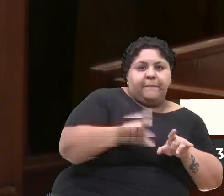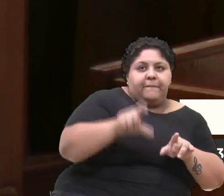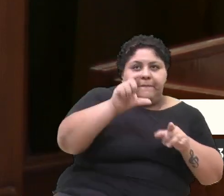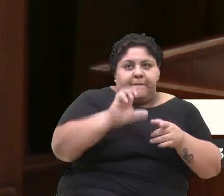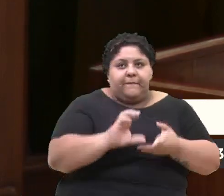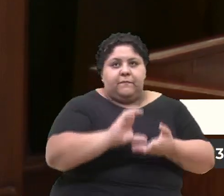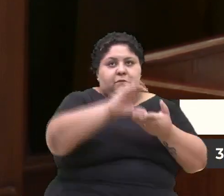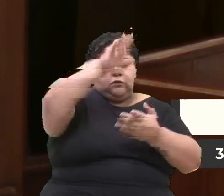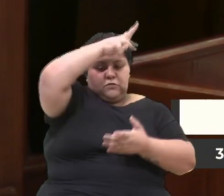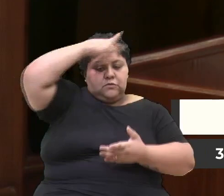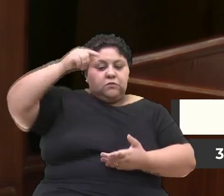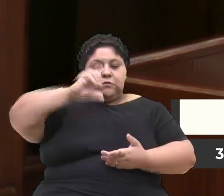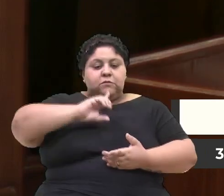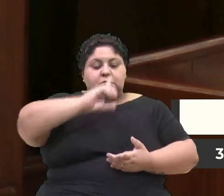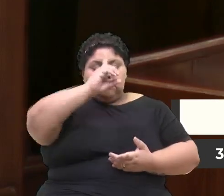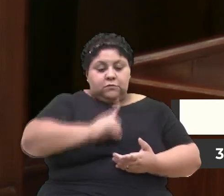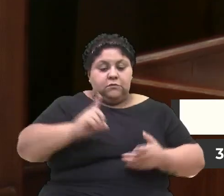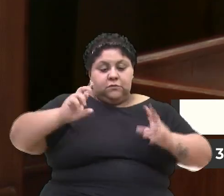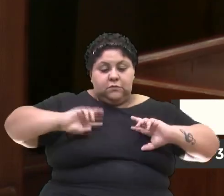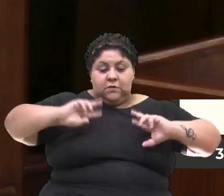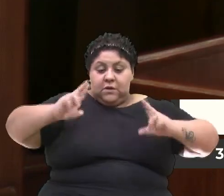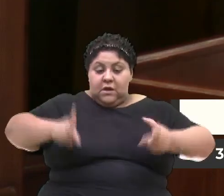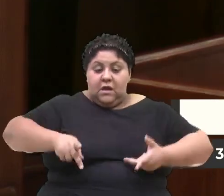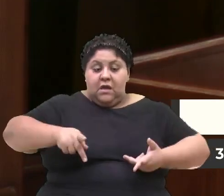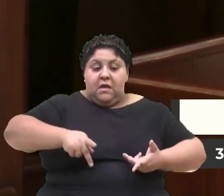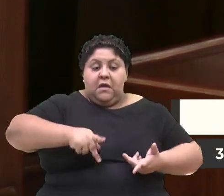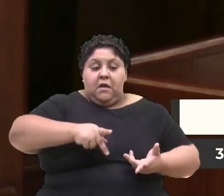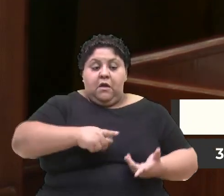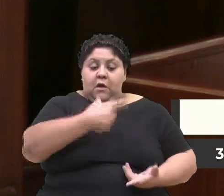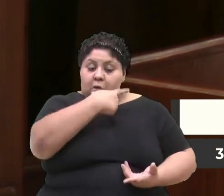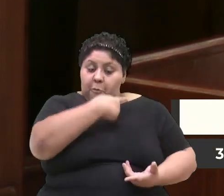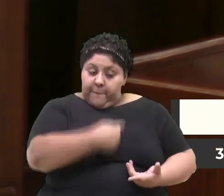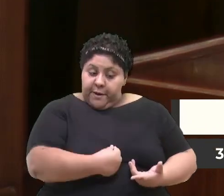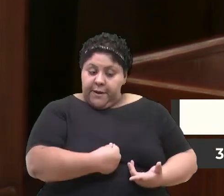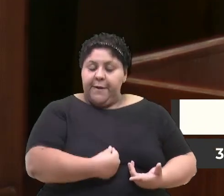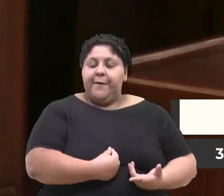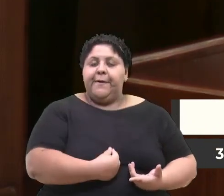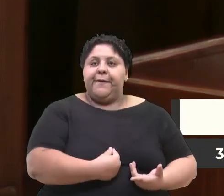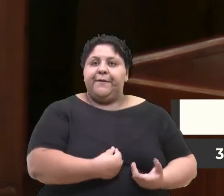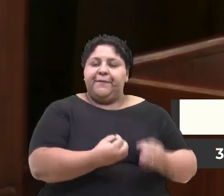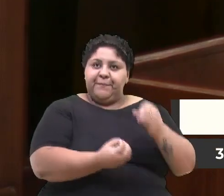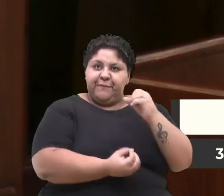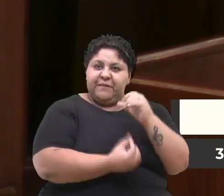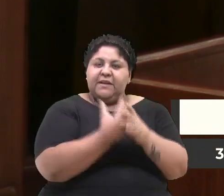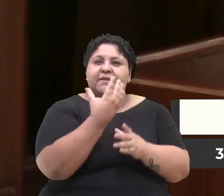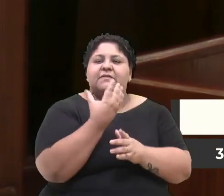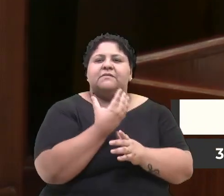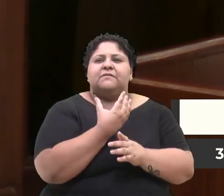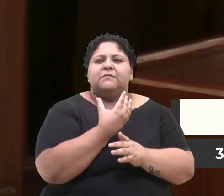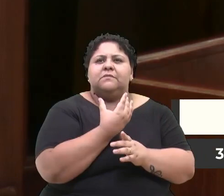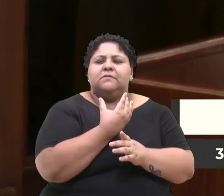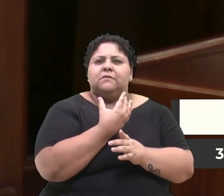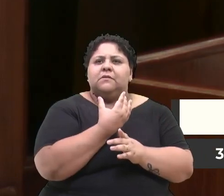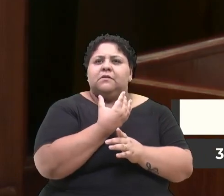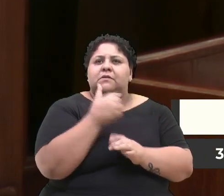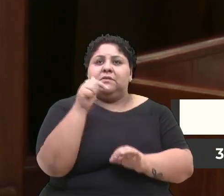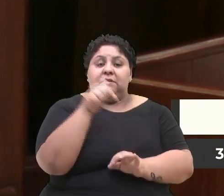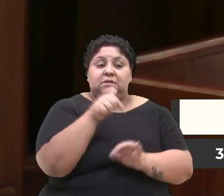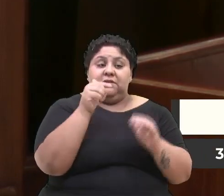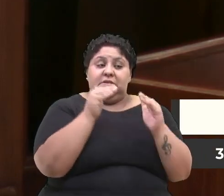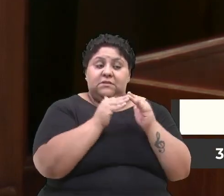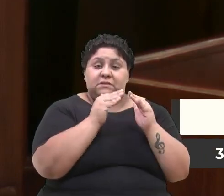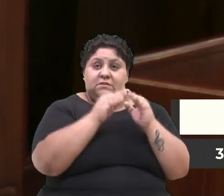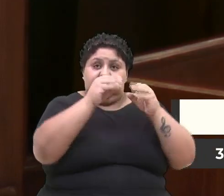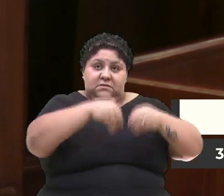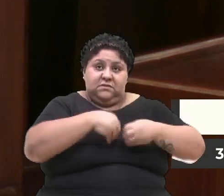Direitos Humanos. É uma comenda criada, uma legislação criada nessa casa, entregue